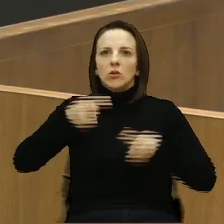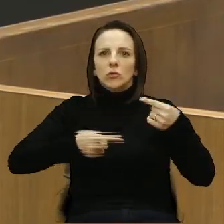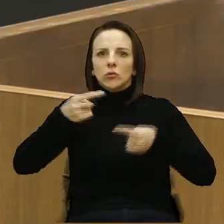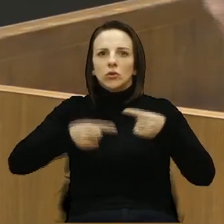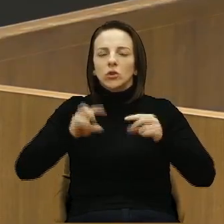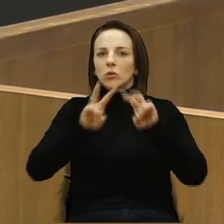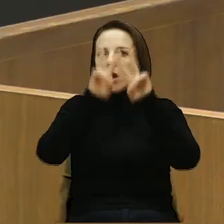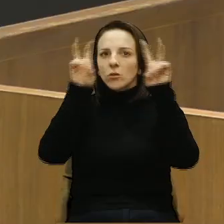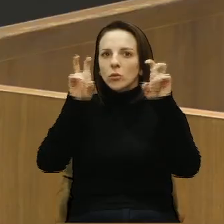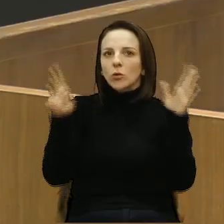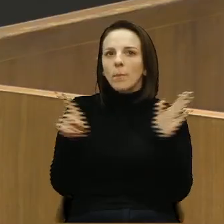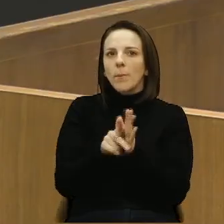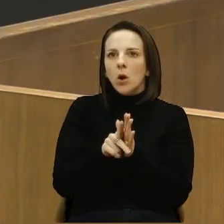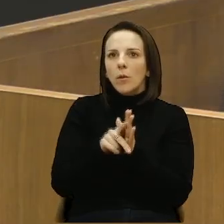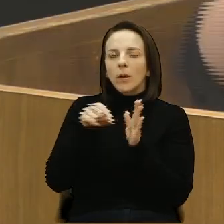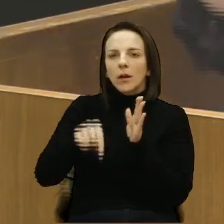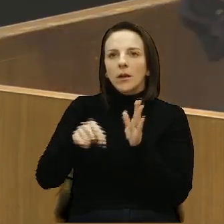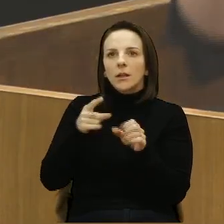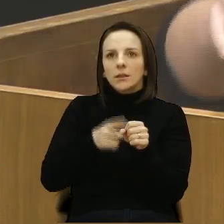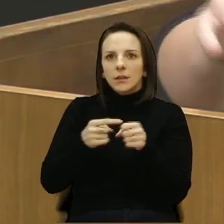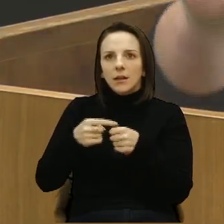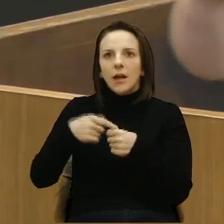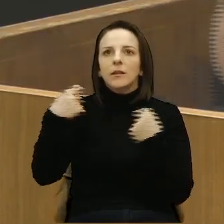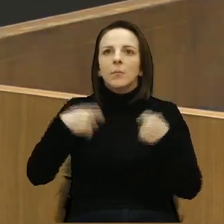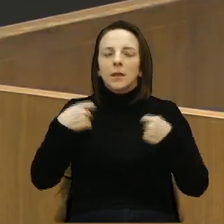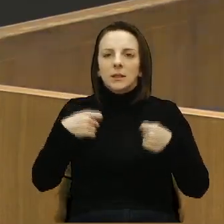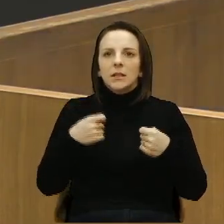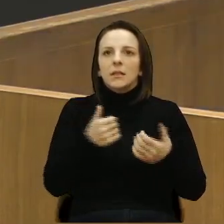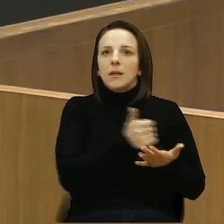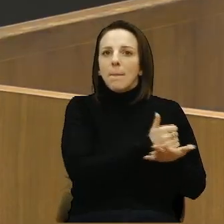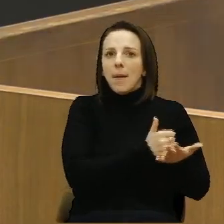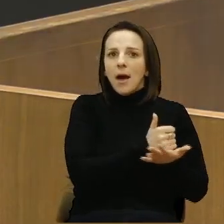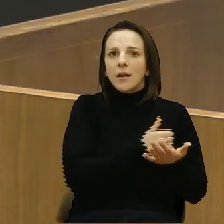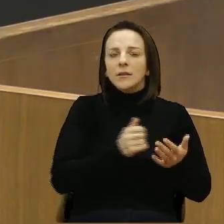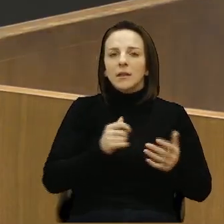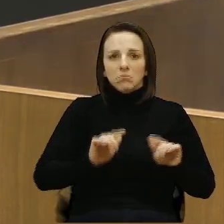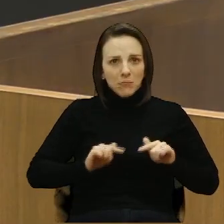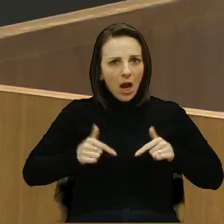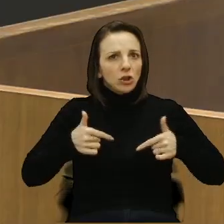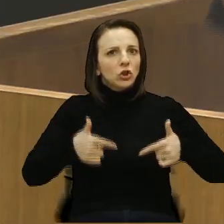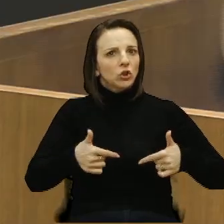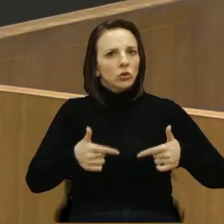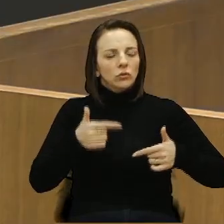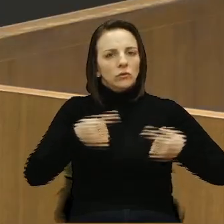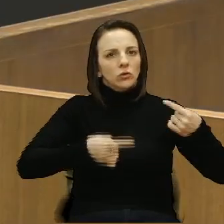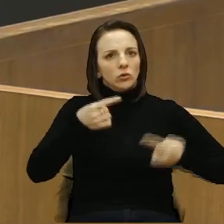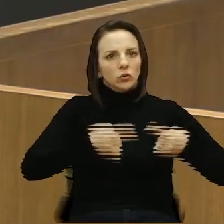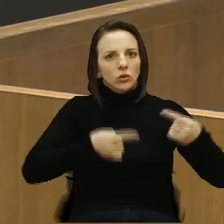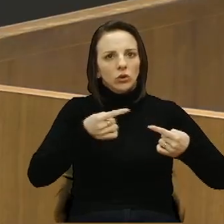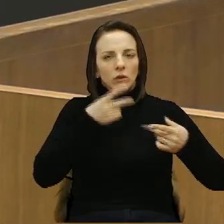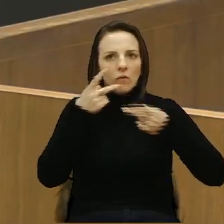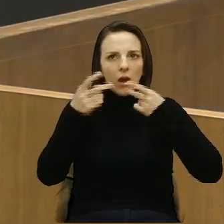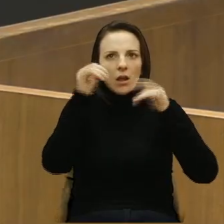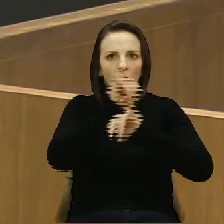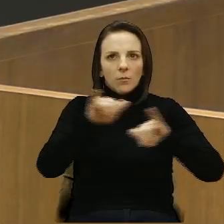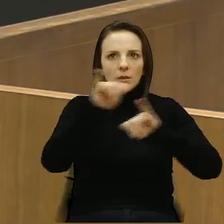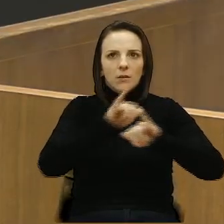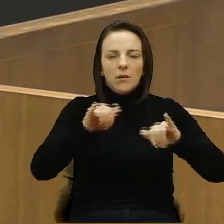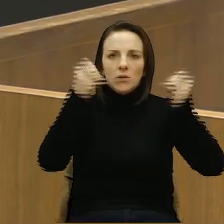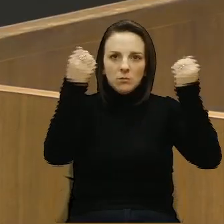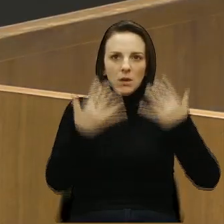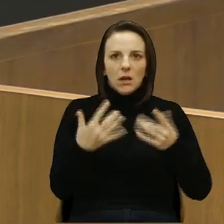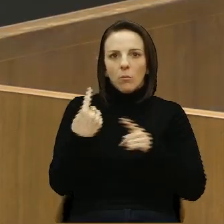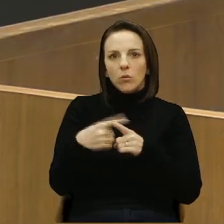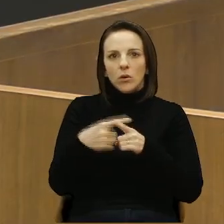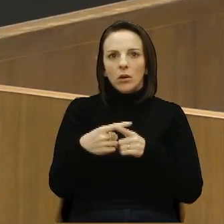cidade, precisamos ver a base governativa discutindo, trazendo informação, dizendo por que nós temos que discutir isso aqui, se